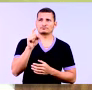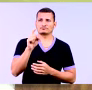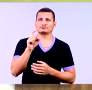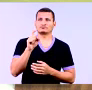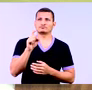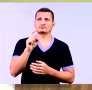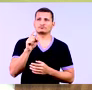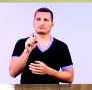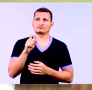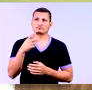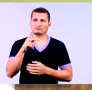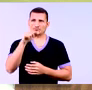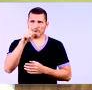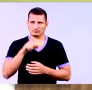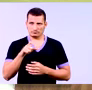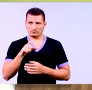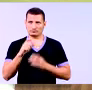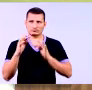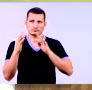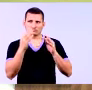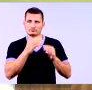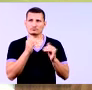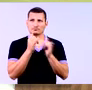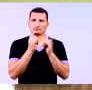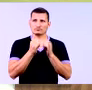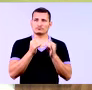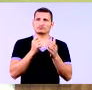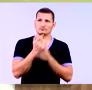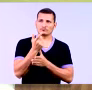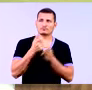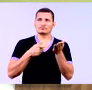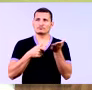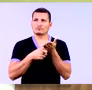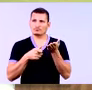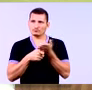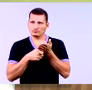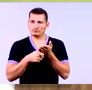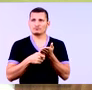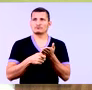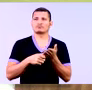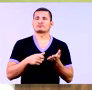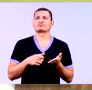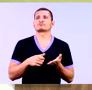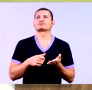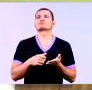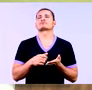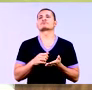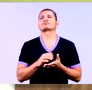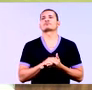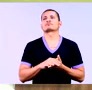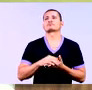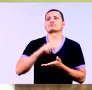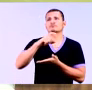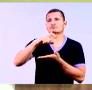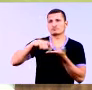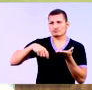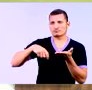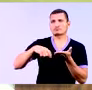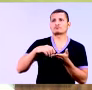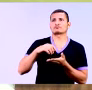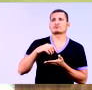de crédito, que todos aqueles dados da compra do bilhete, do débito no cartão de crédito